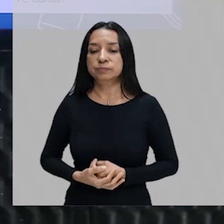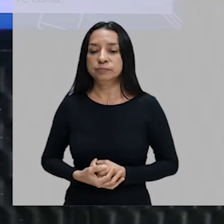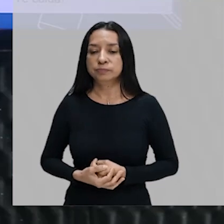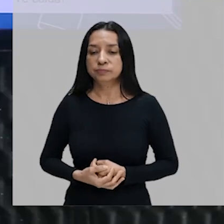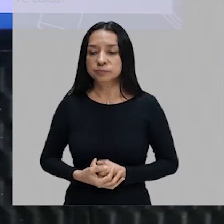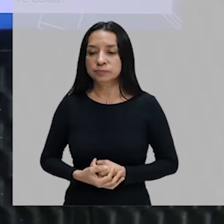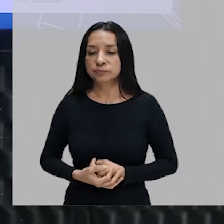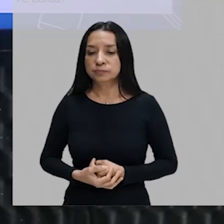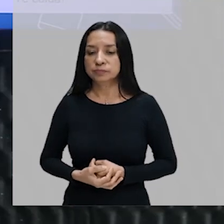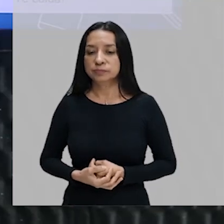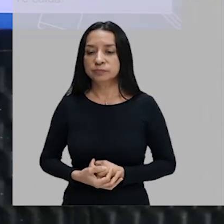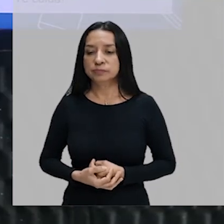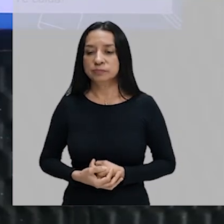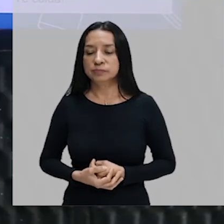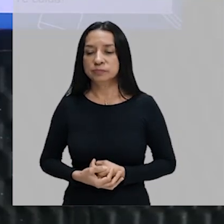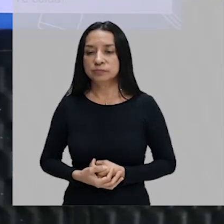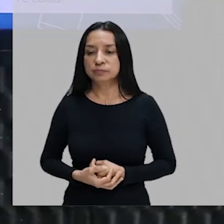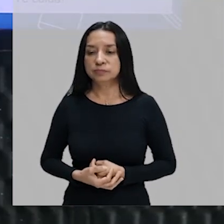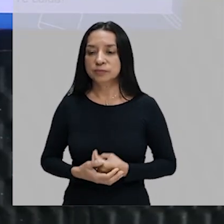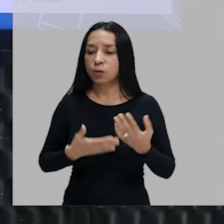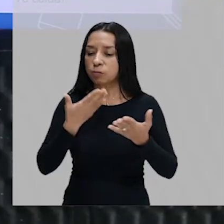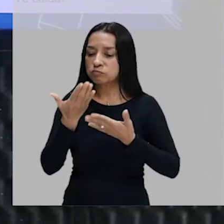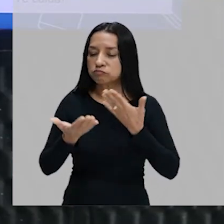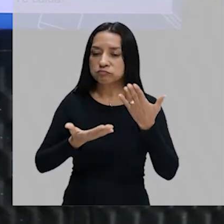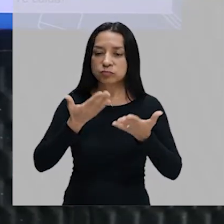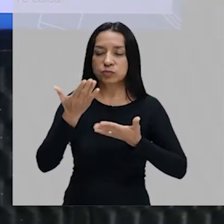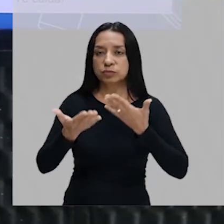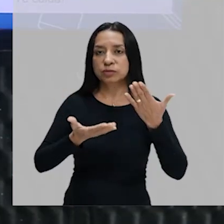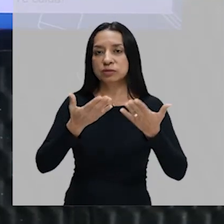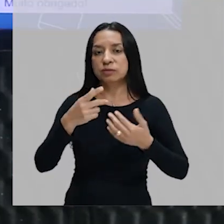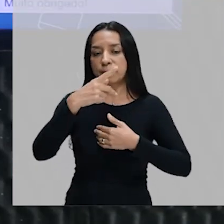amanhã. Cuídate, cuídate, tá?